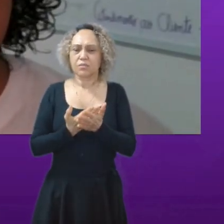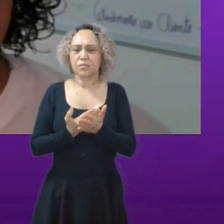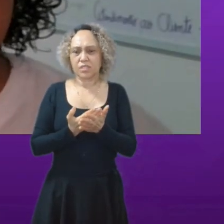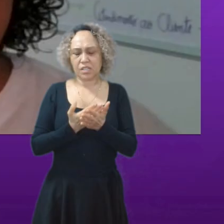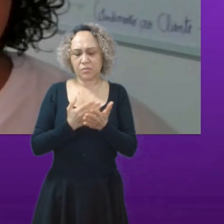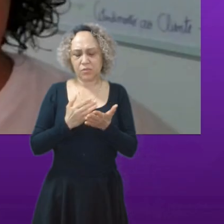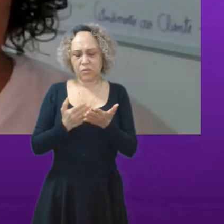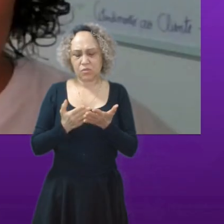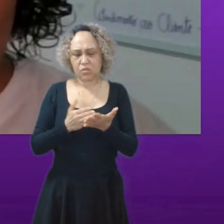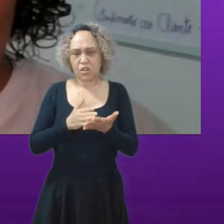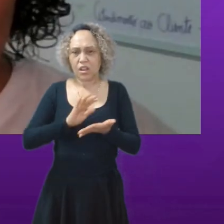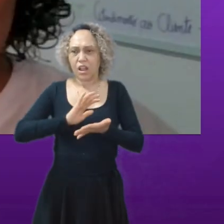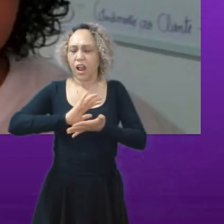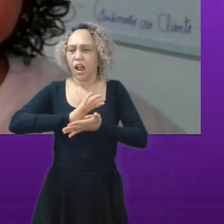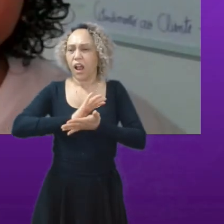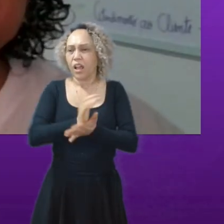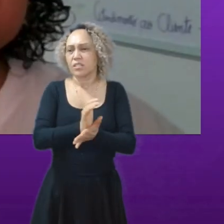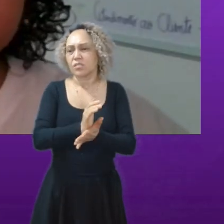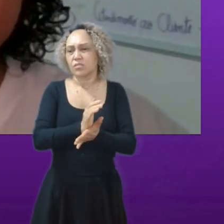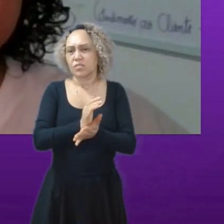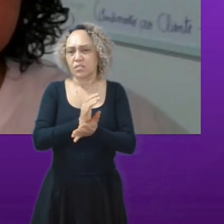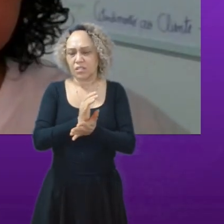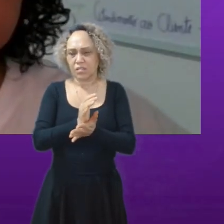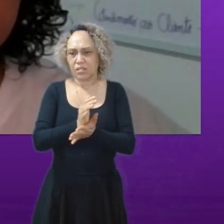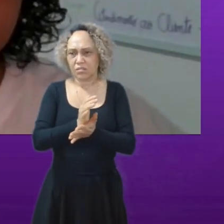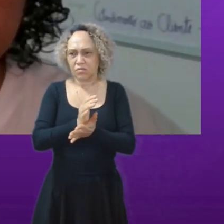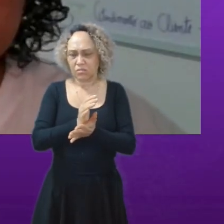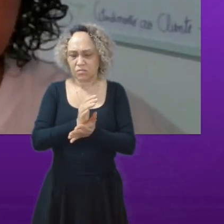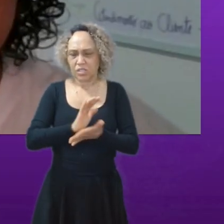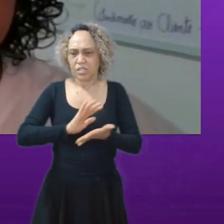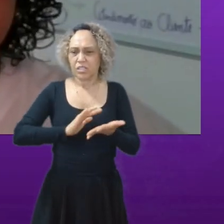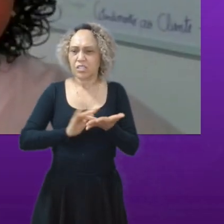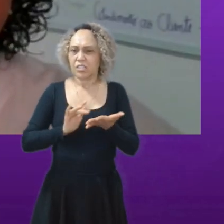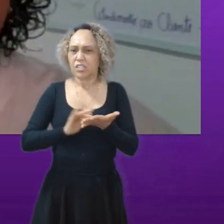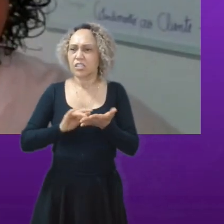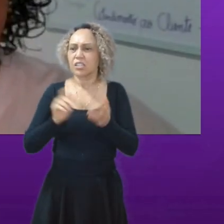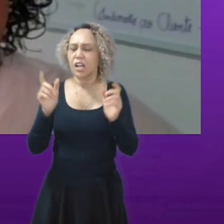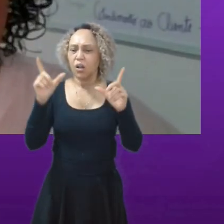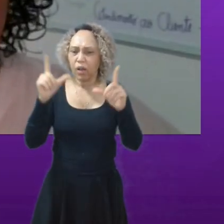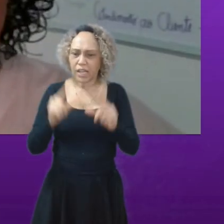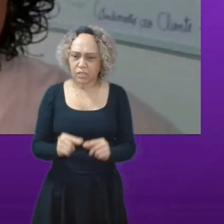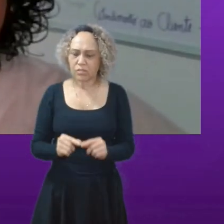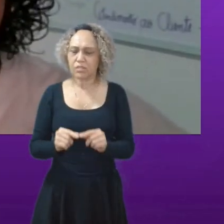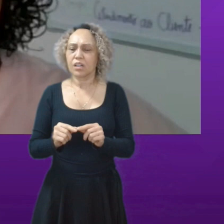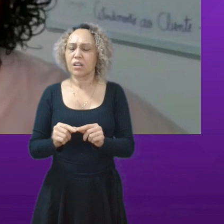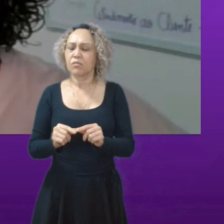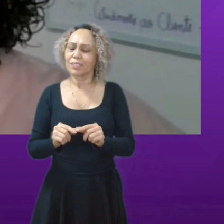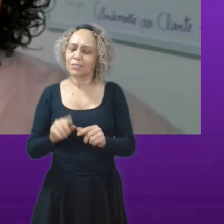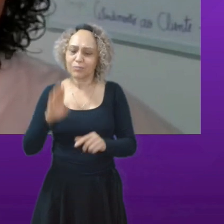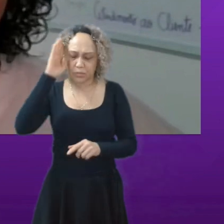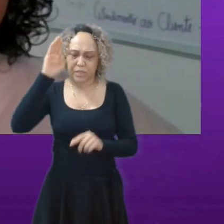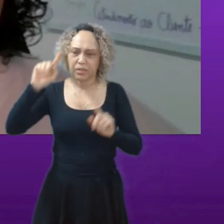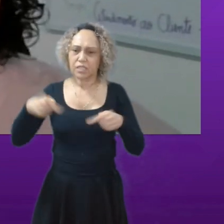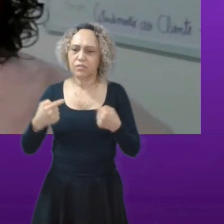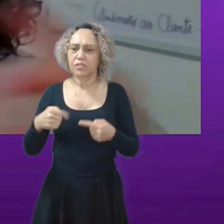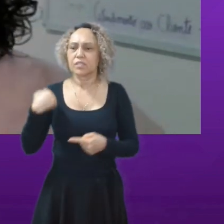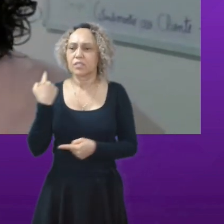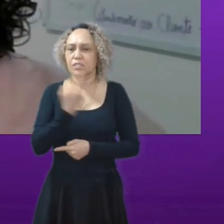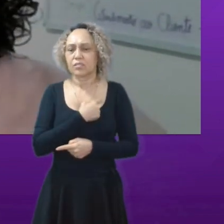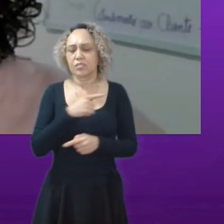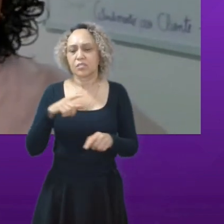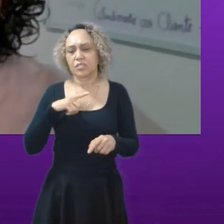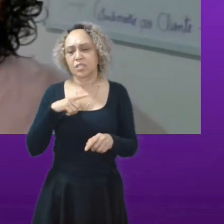principais... um dos principais desafios que nós temos hoje também. Né? E eu acredito